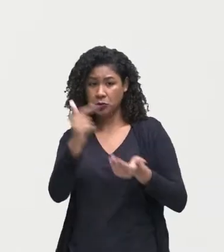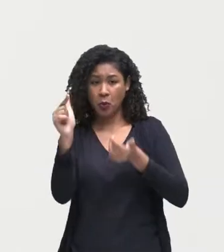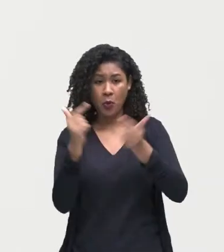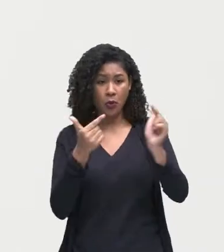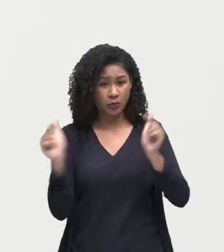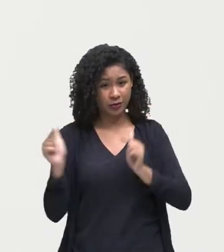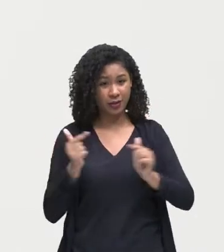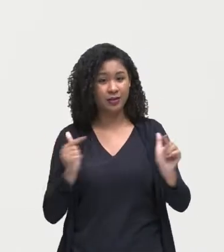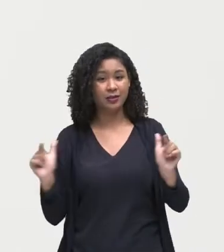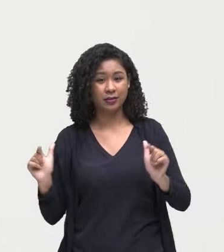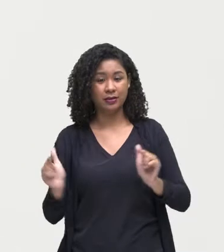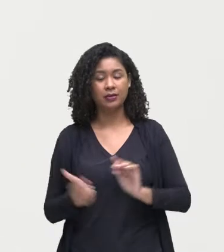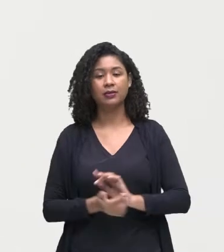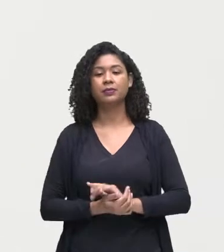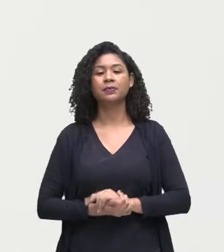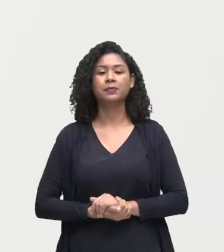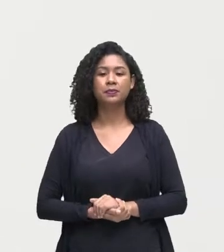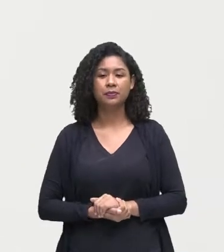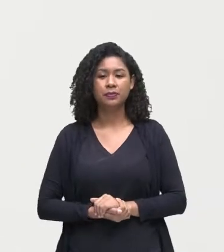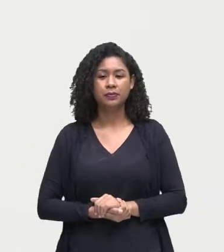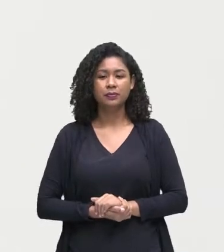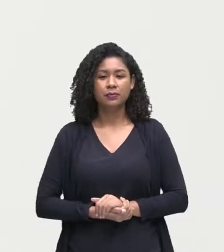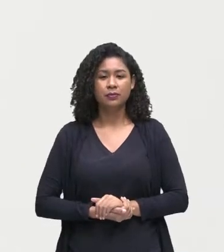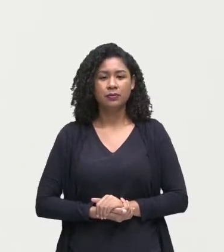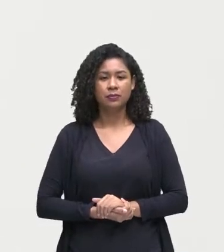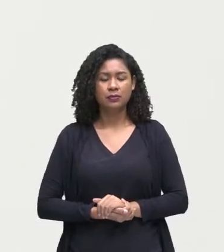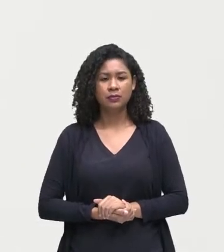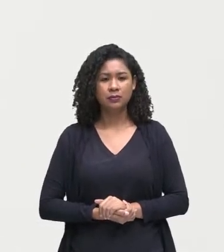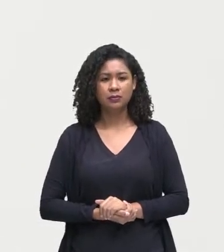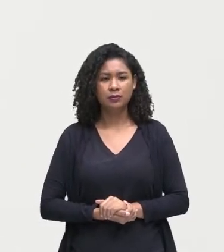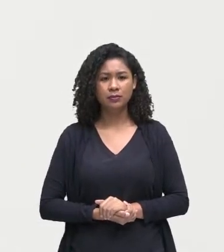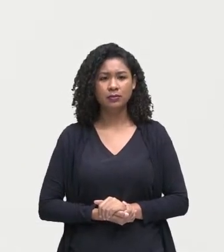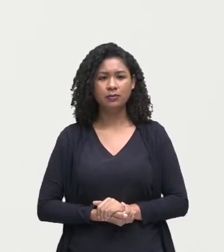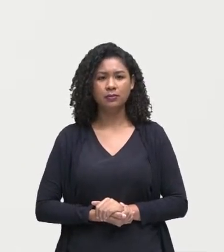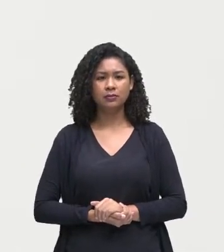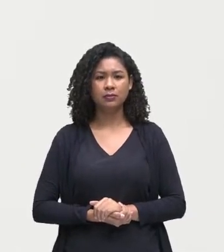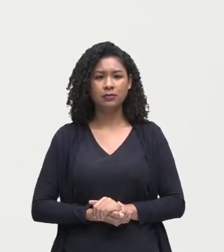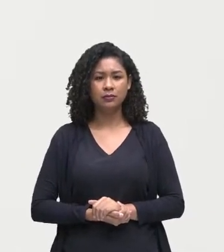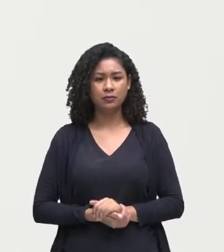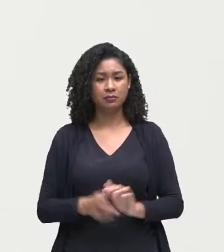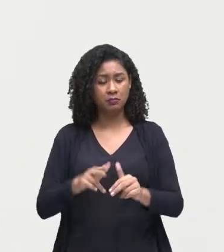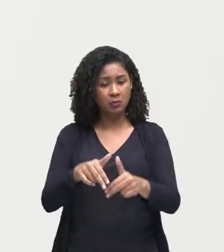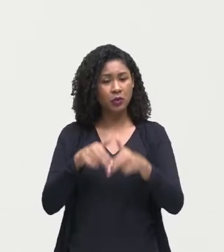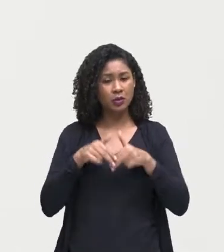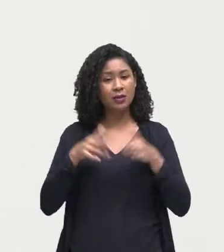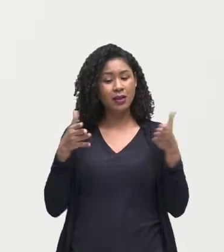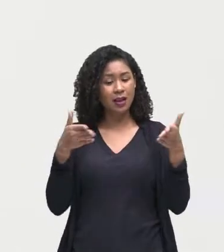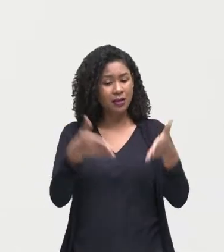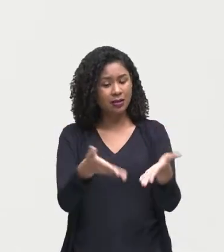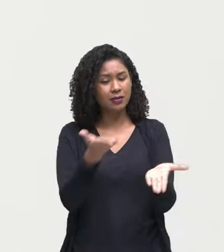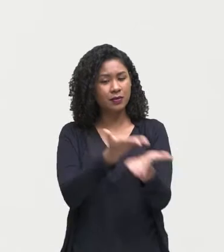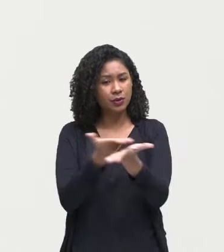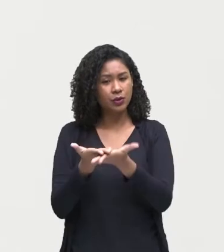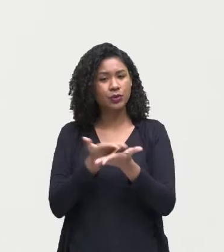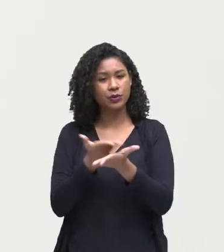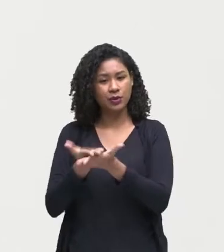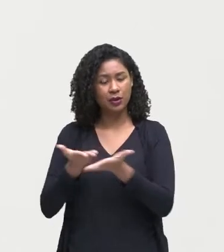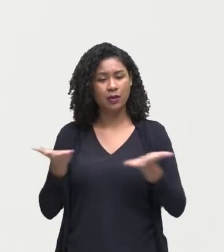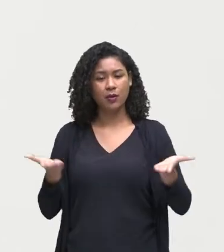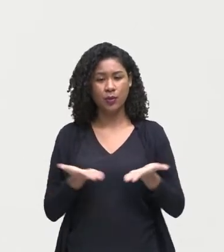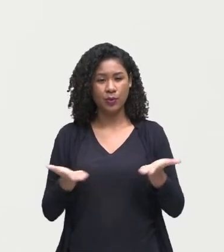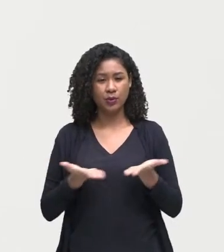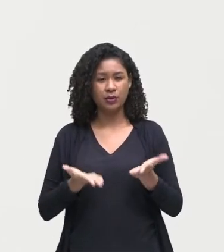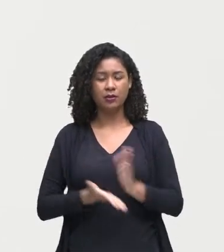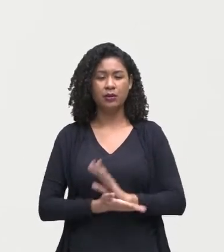E essa realidade que vai além da gente que vai ser o nosso objeto de estudo de hoje. Tudo bem?